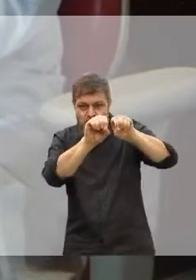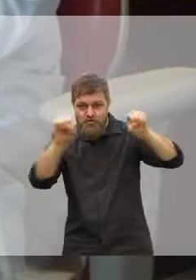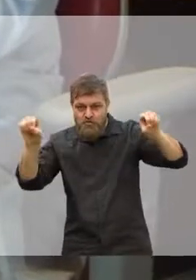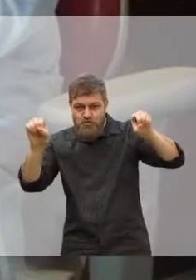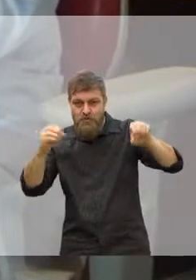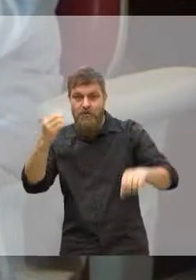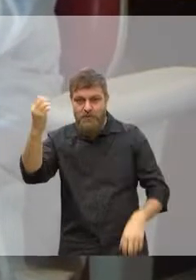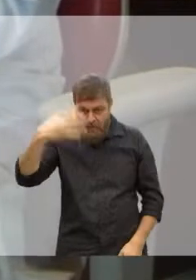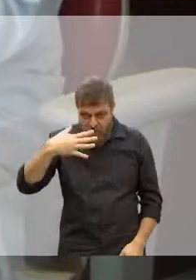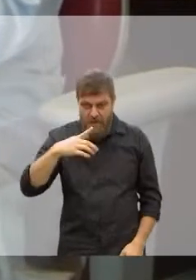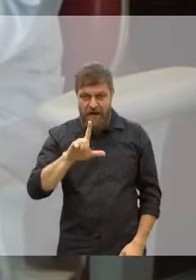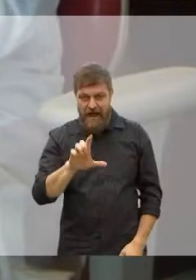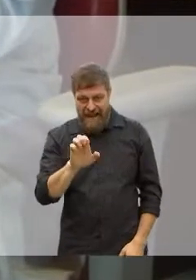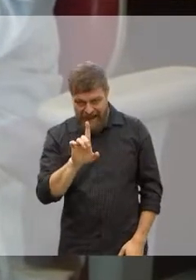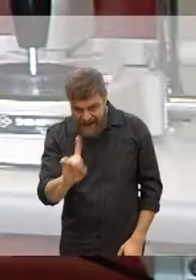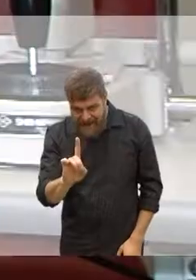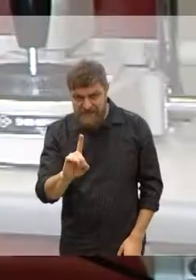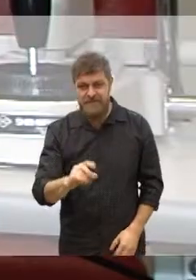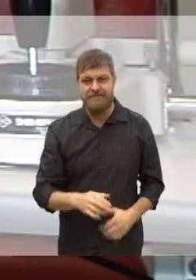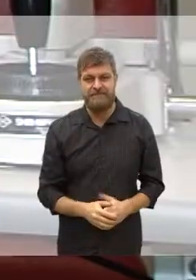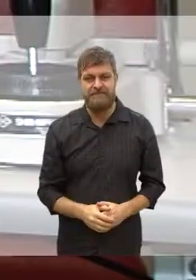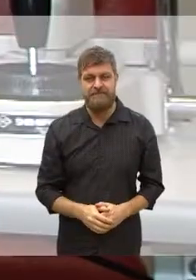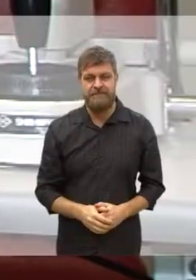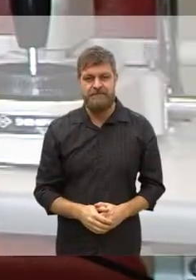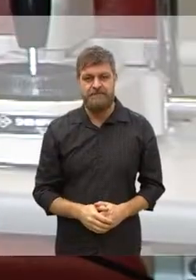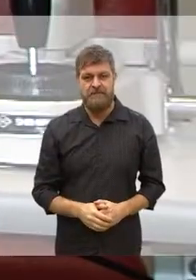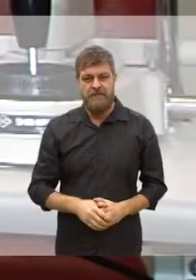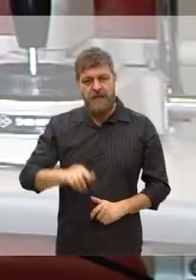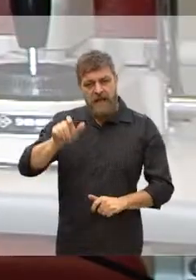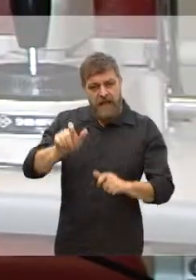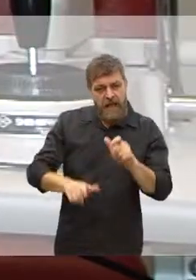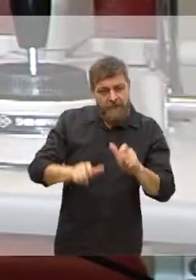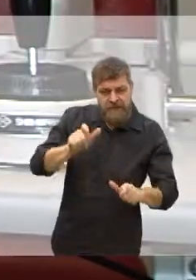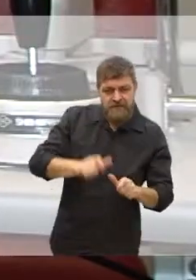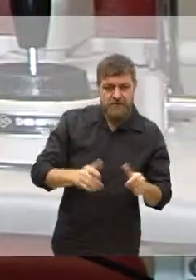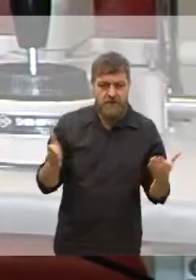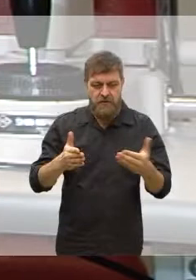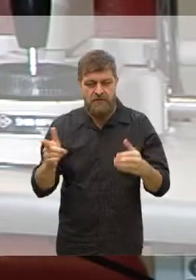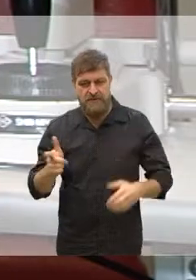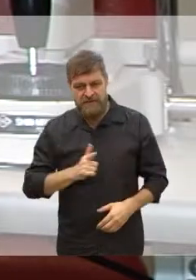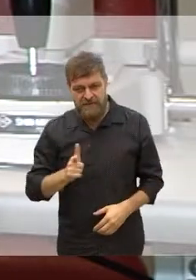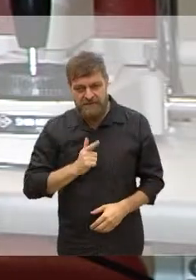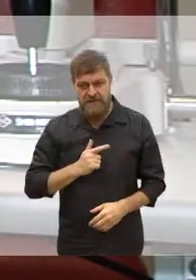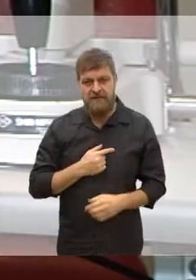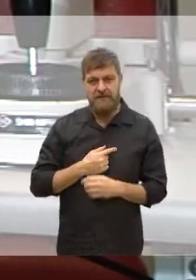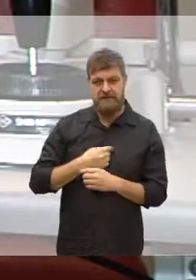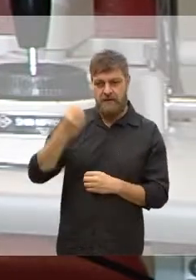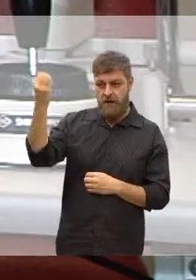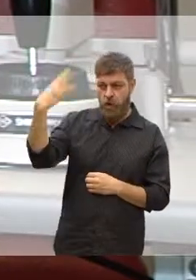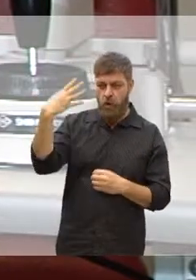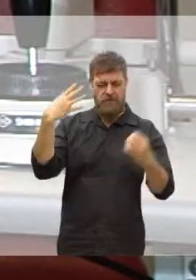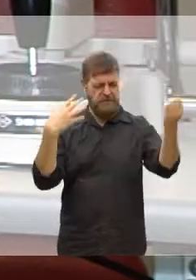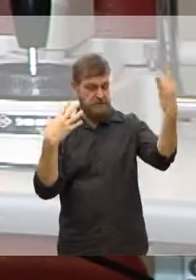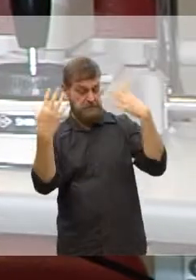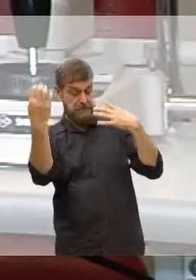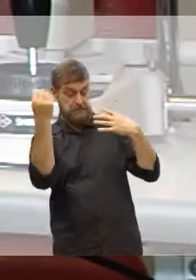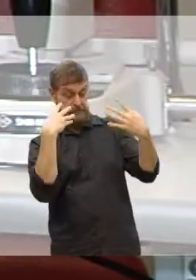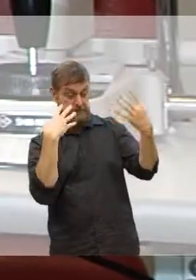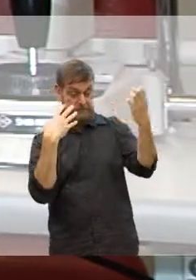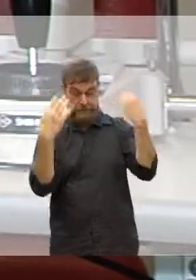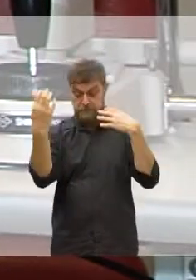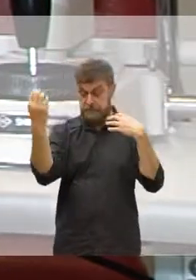LED, fluorescentes LED. Ou seja, as pessoas estão expostas a estas luzes o tempo